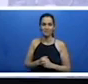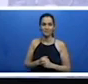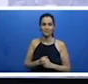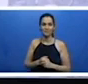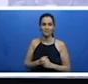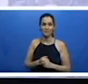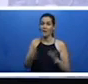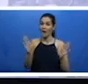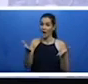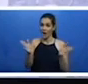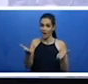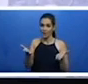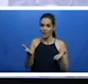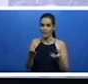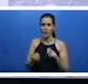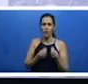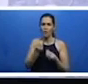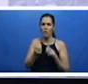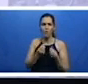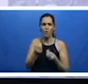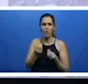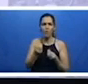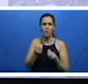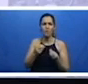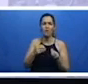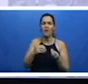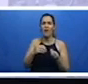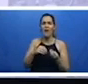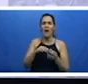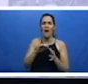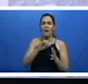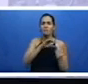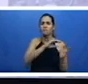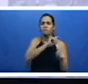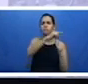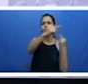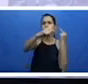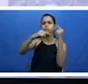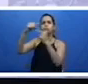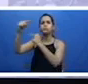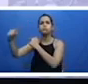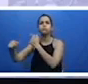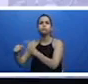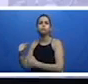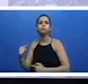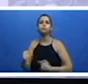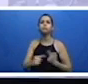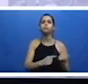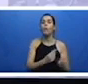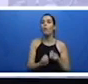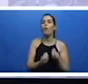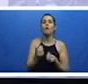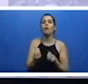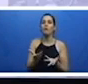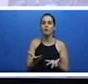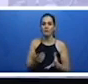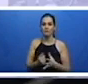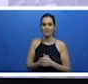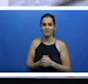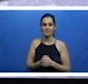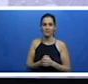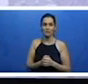Bom, agora a filogenia, que mostra a evolução dos peixes até os animais terrestres, os tetrápodes